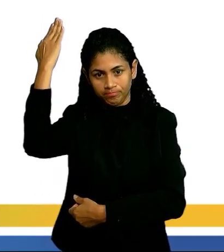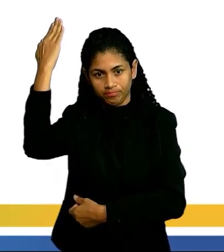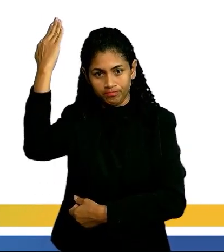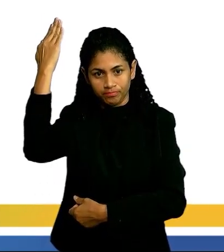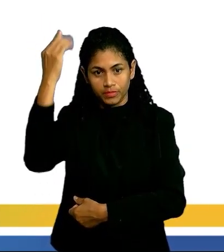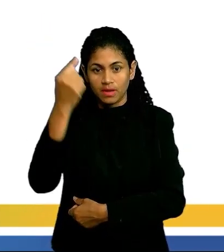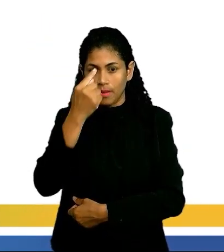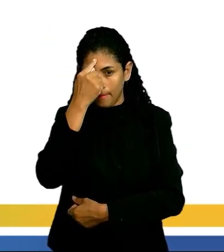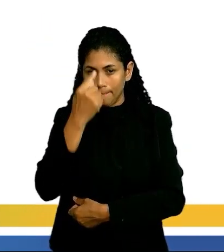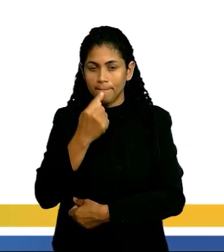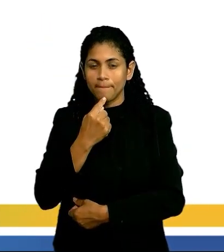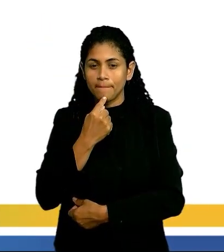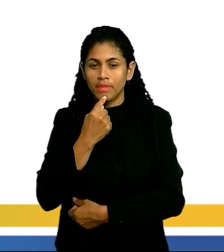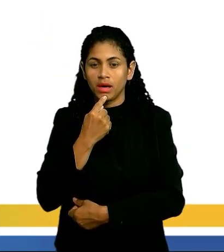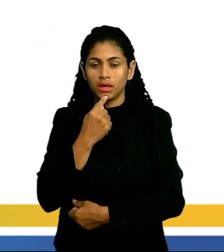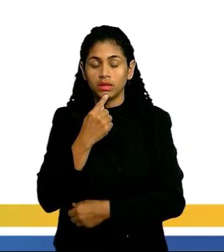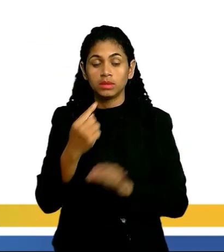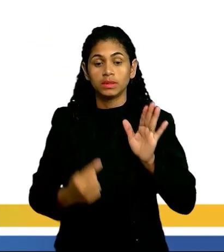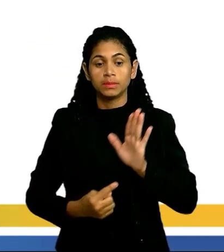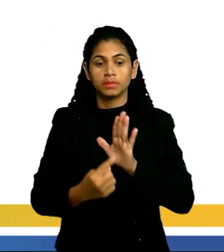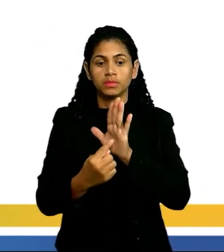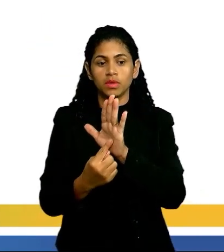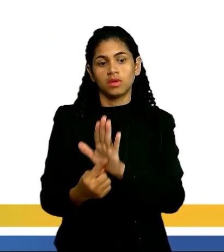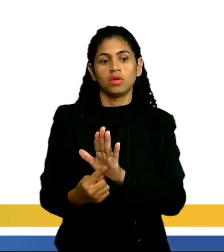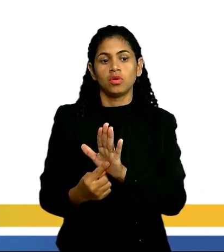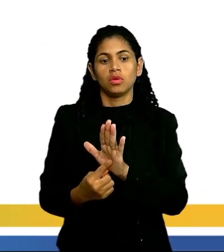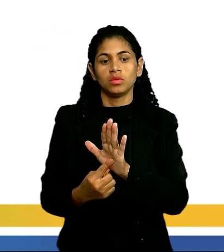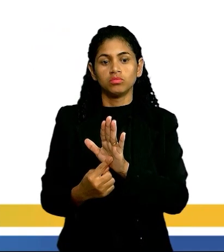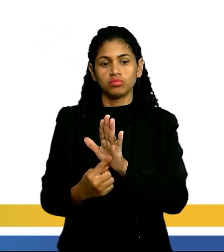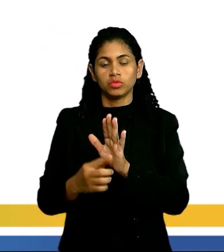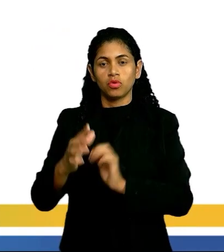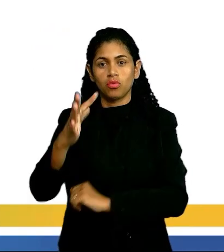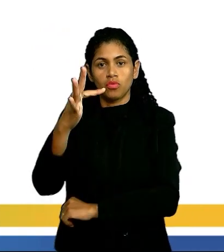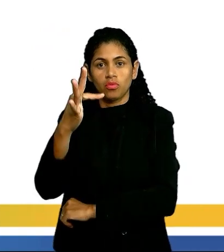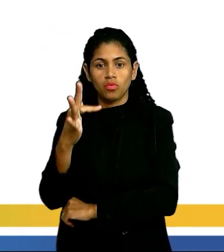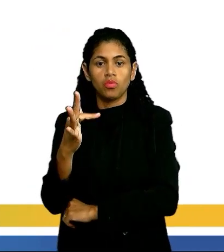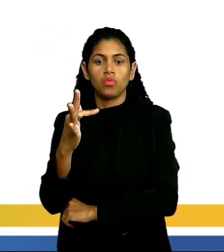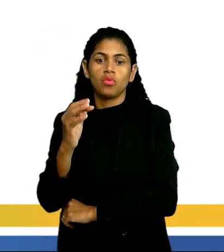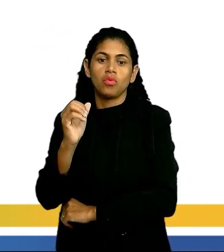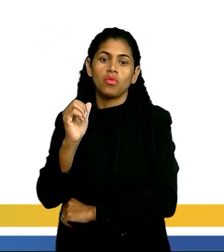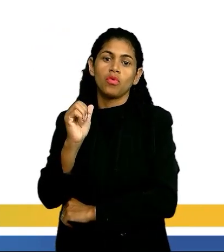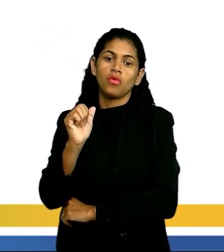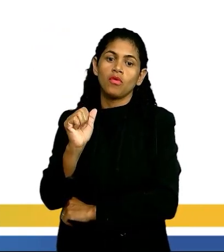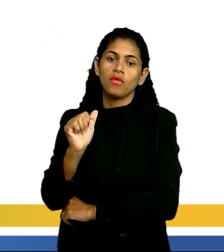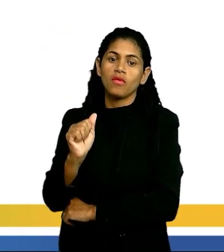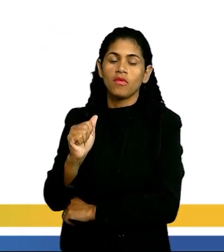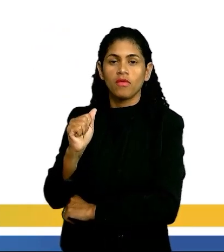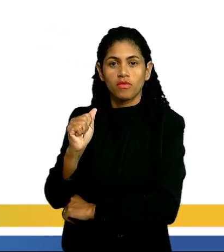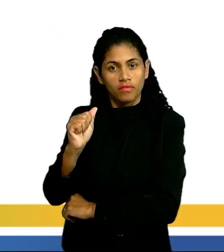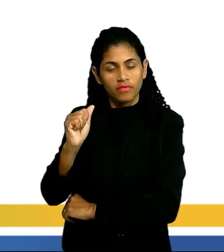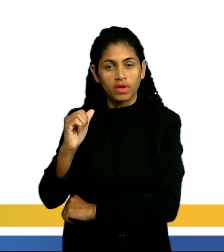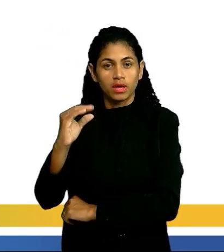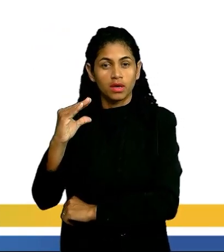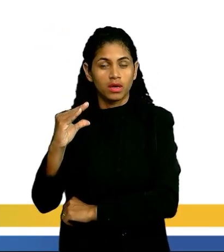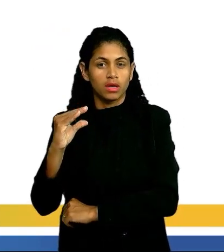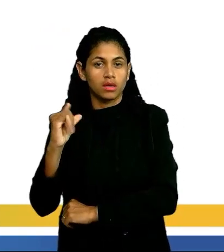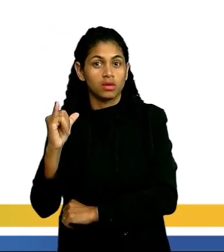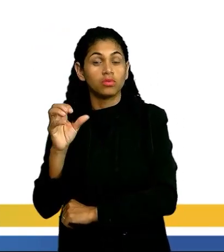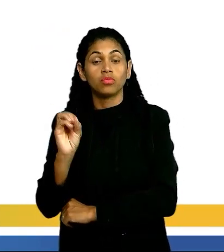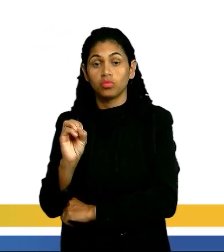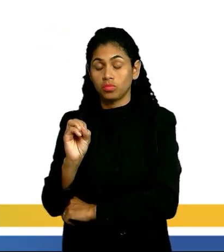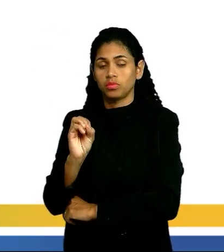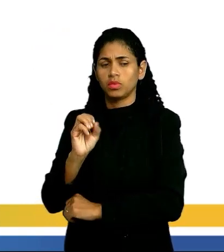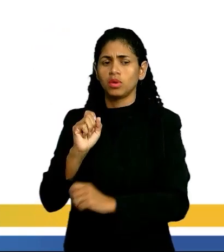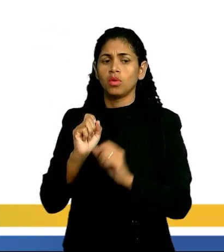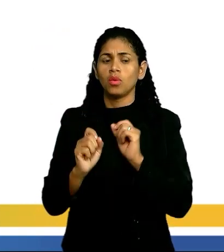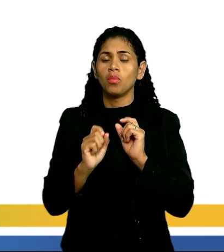é o fátio. Ele representa a antiguidade, né, o Império Romano, como era a